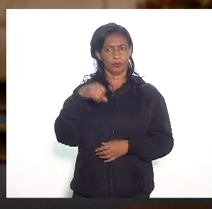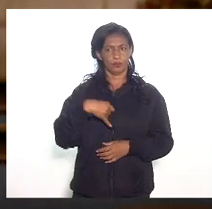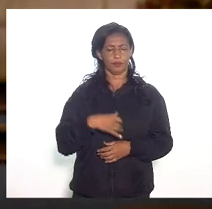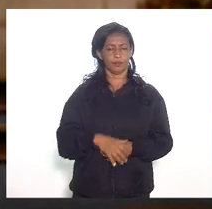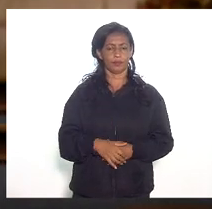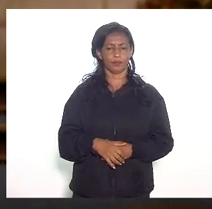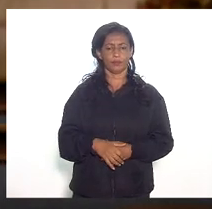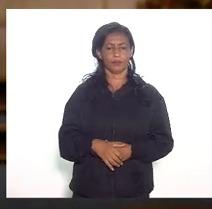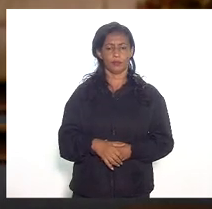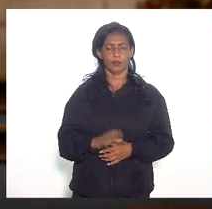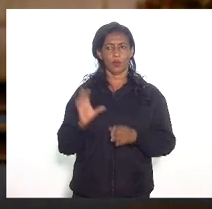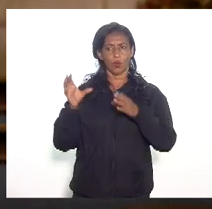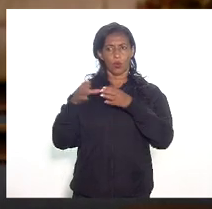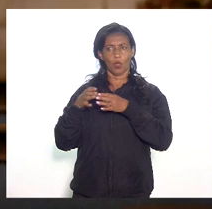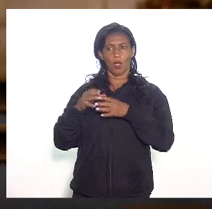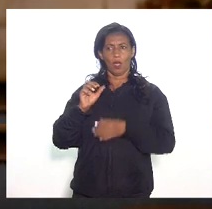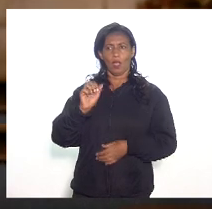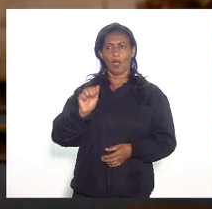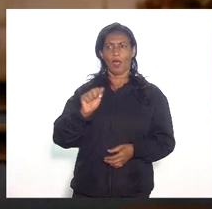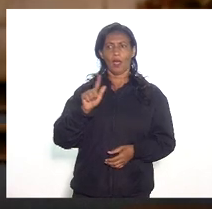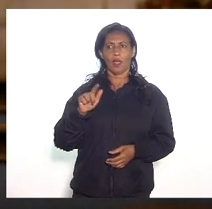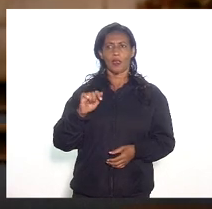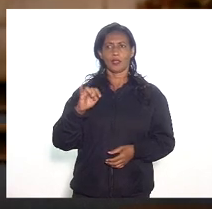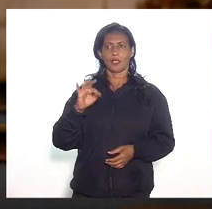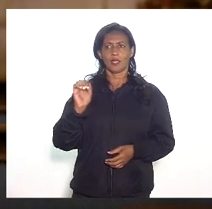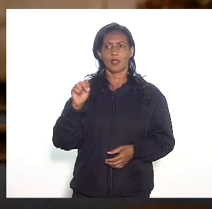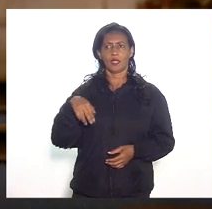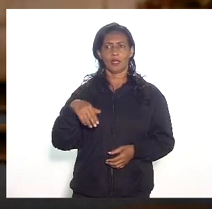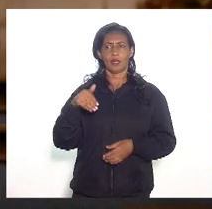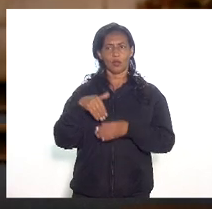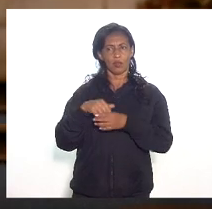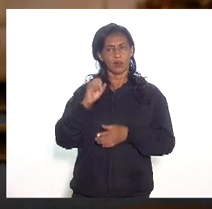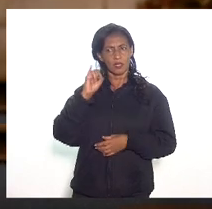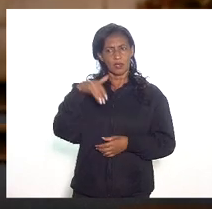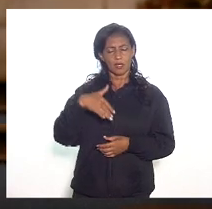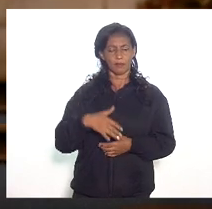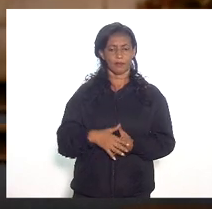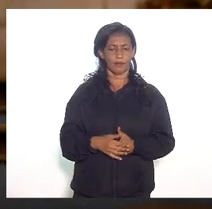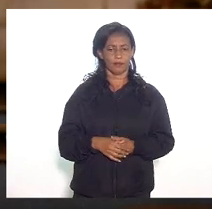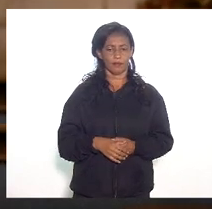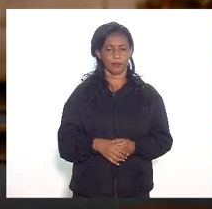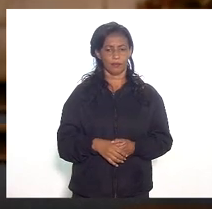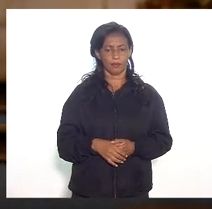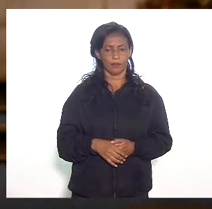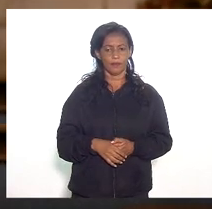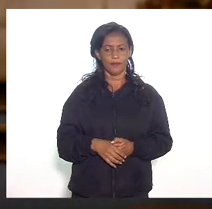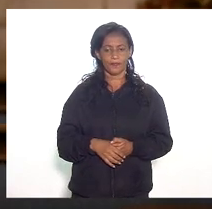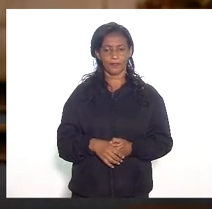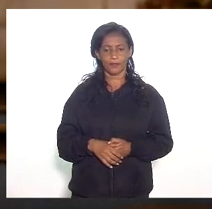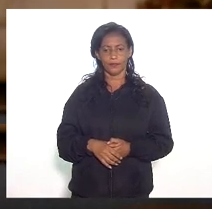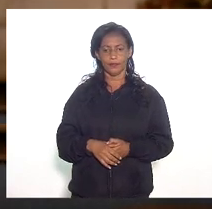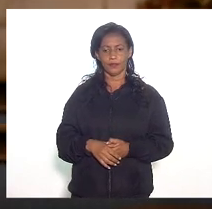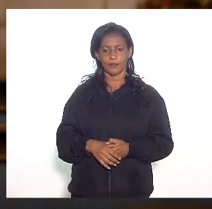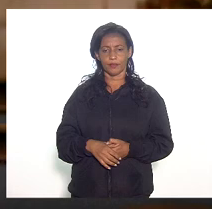Azeidão votou no grupo sim voto sim presidente ok então o Vandro votou no grupo presidente